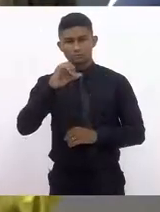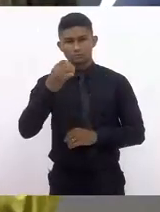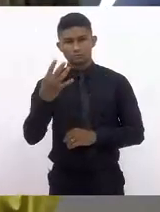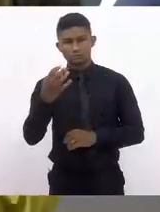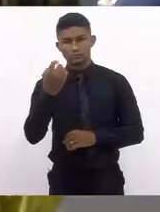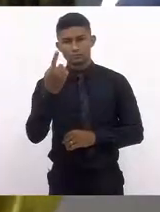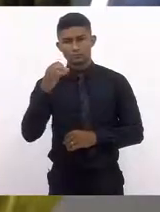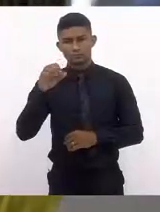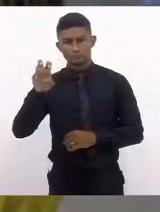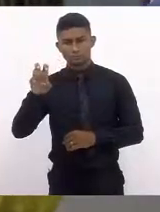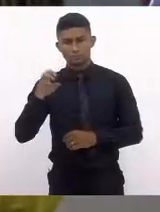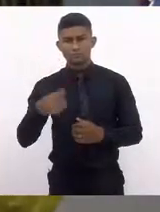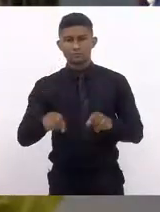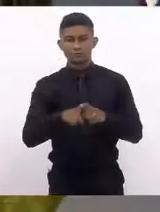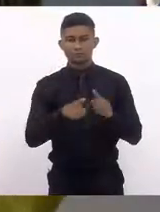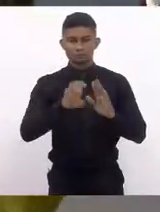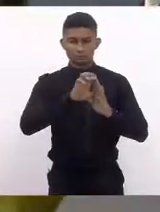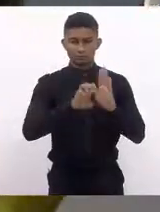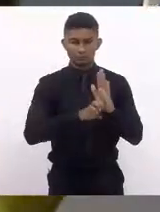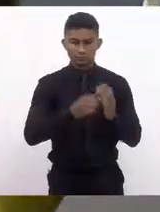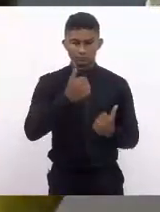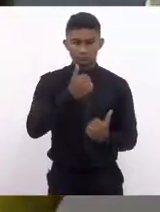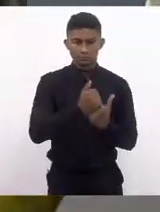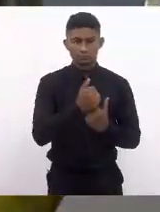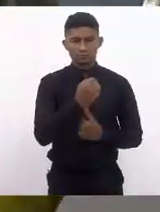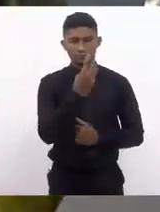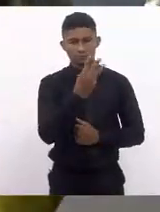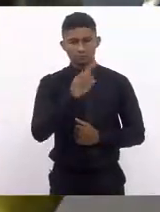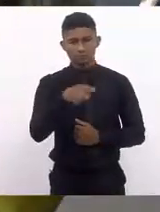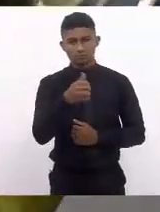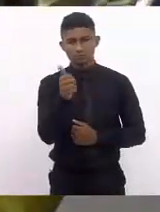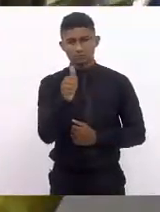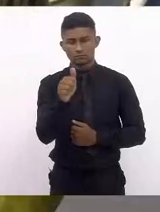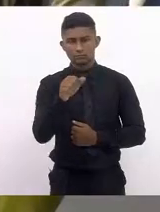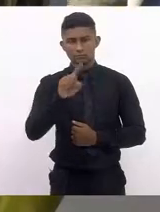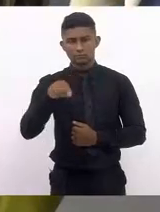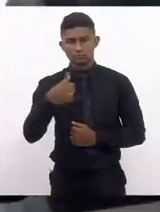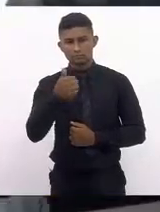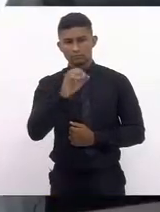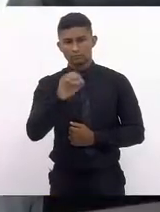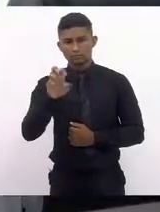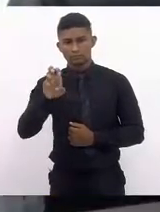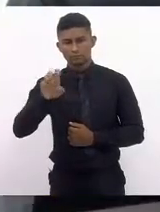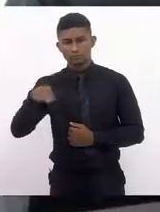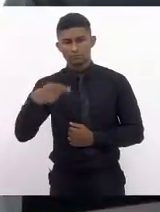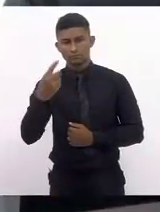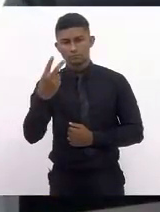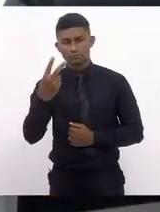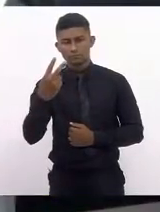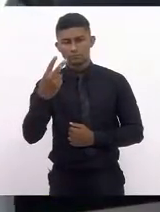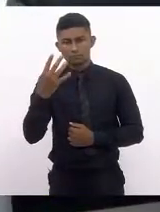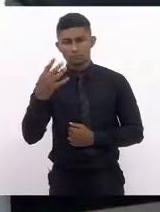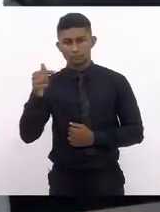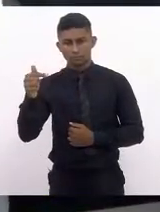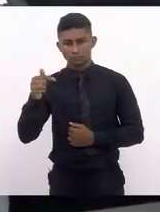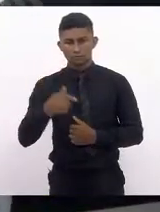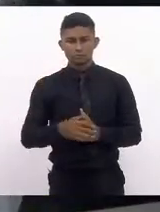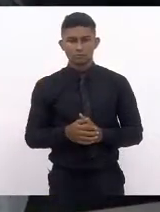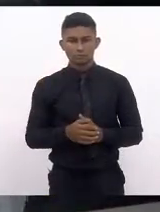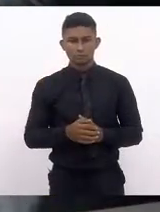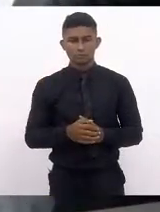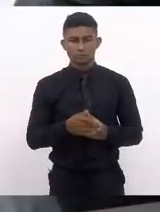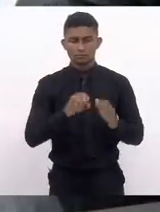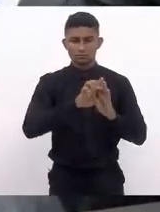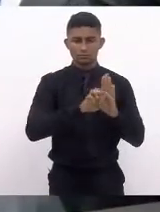Alvorada com subemendas emendas três 1165 247 favorável consumindo